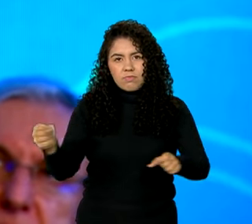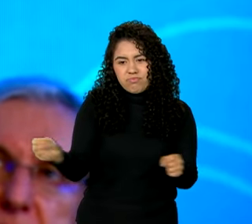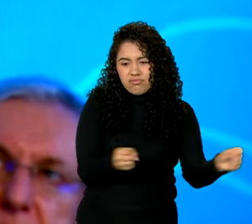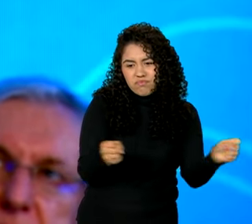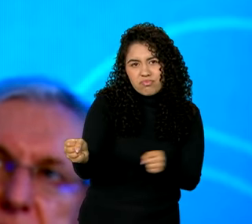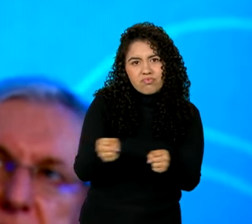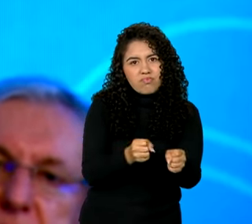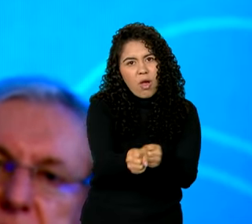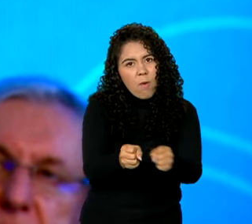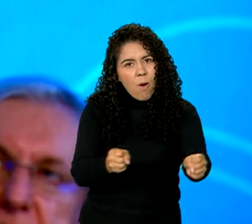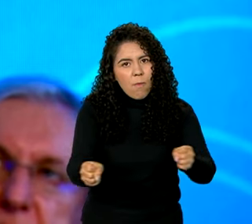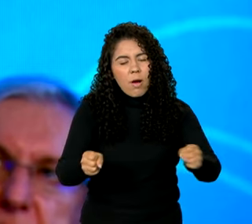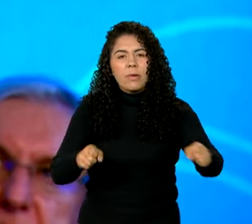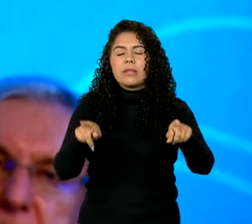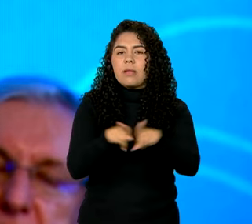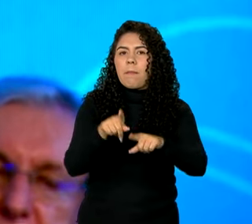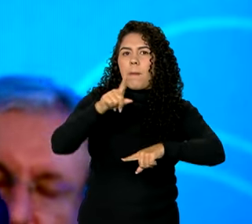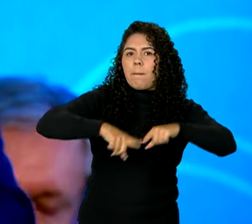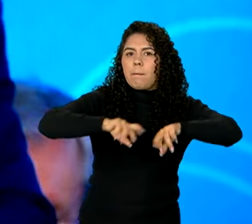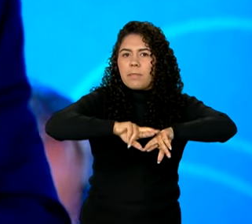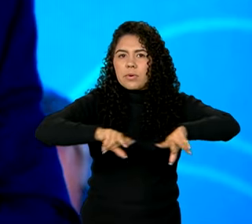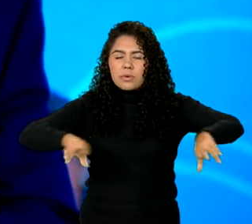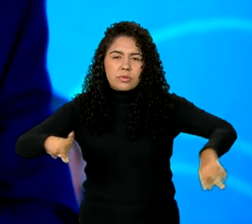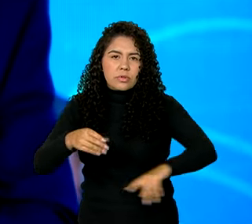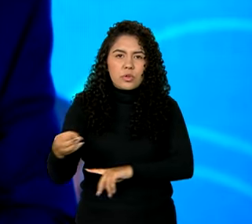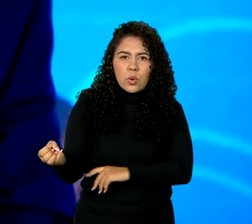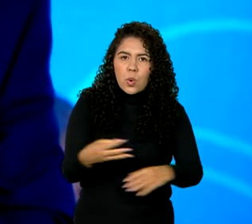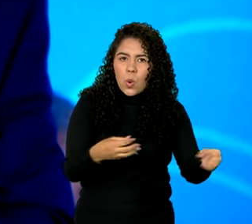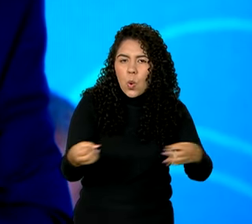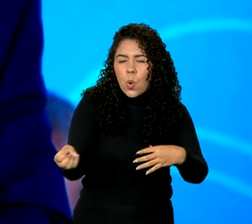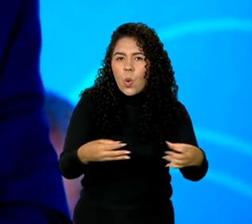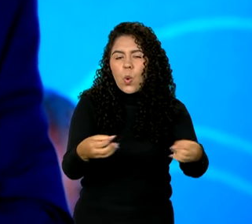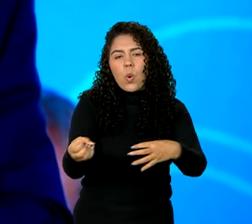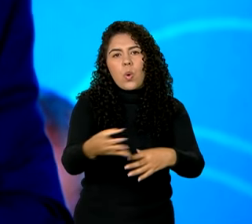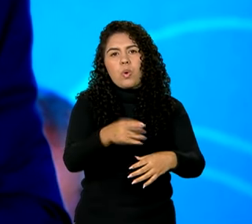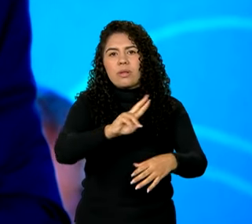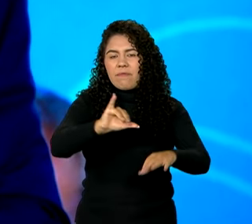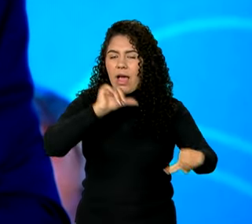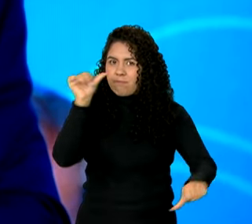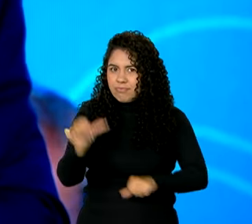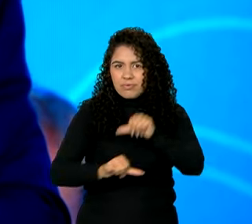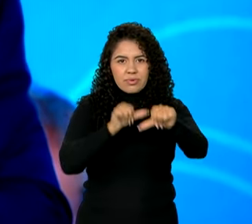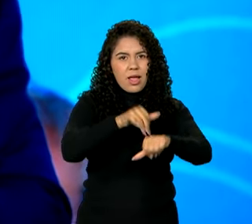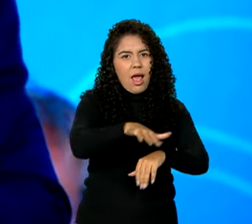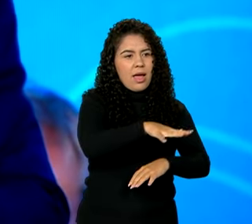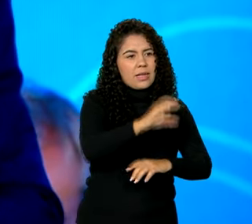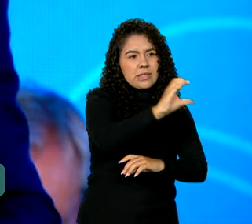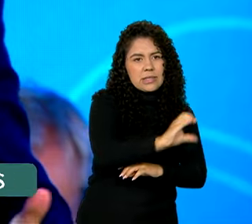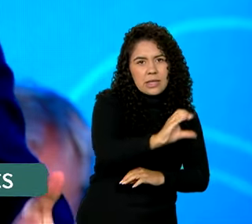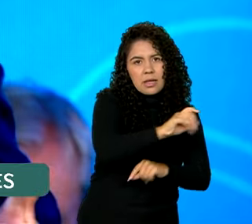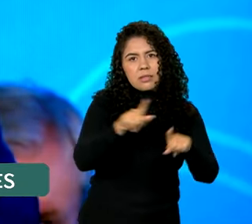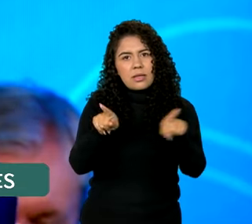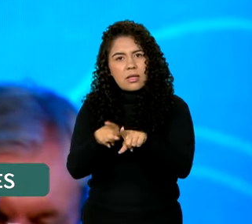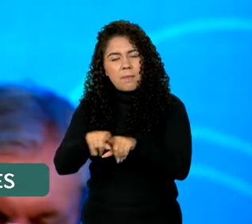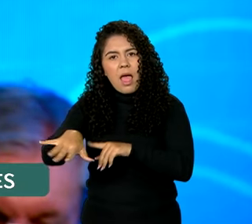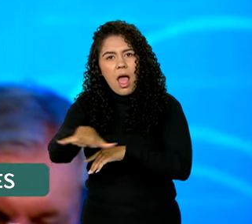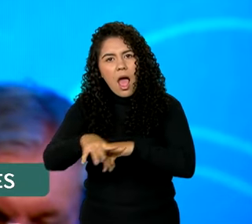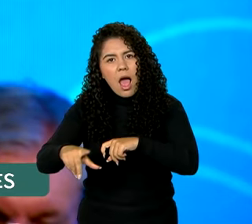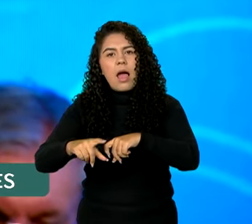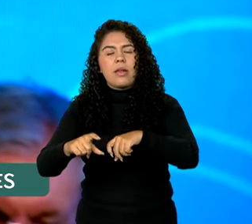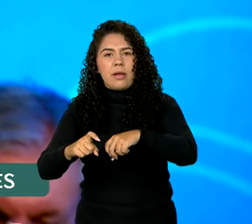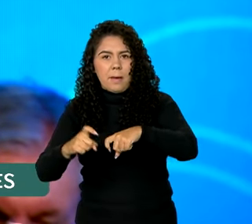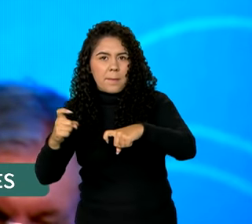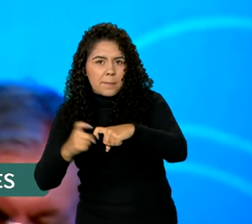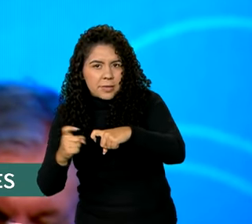inovação, novos produtos, né, que vão revolucionar a ciência e a medicina, mas é especialmente